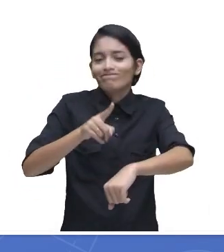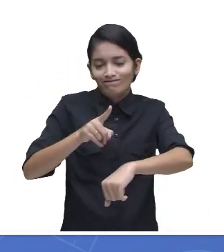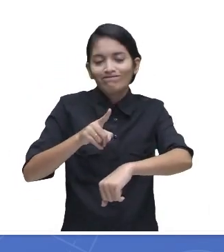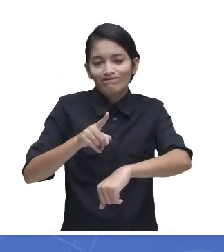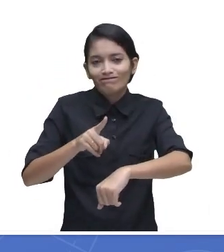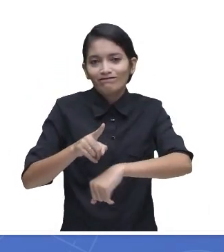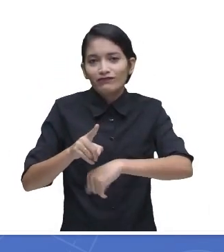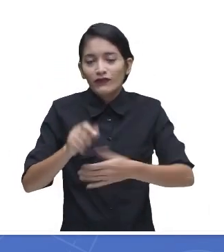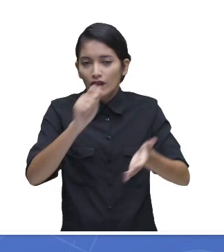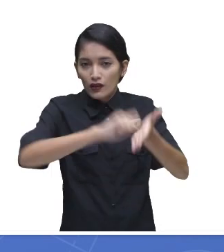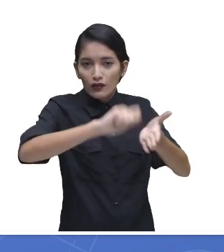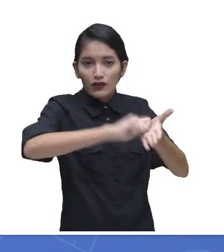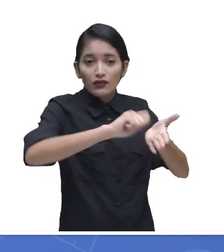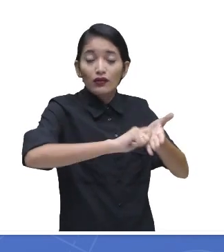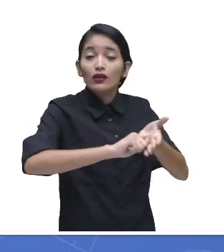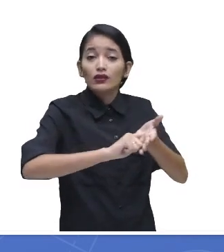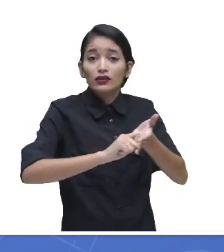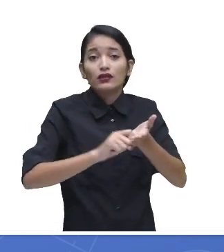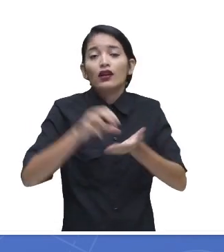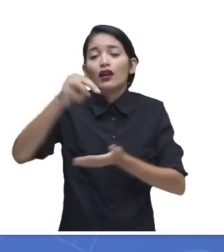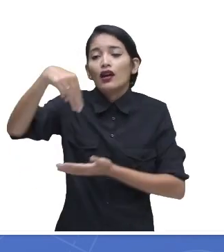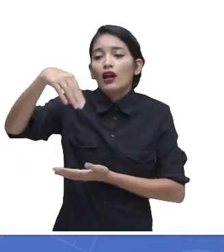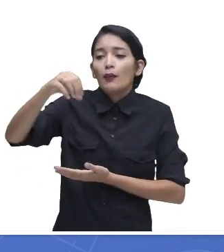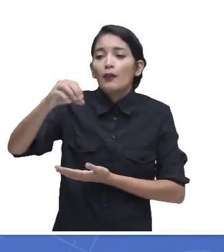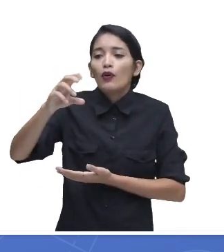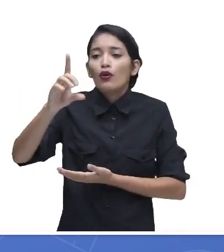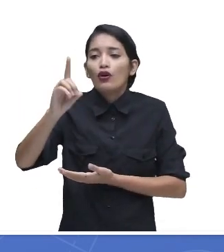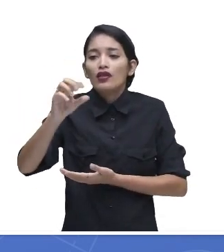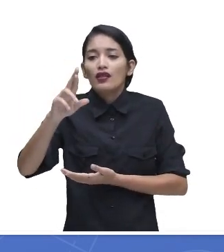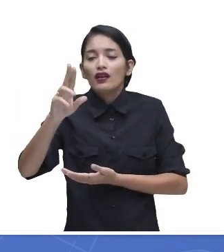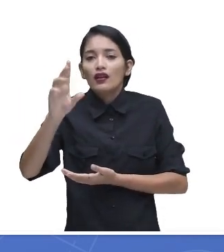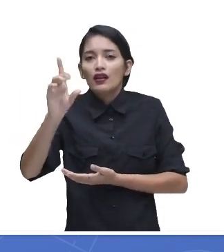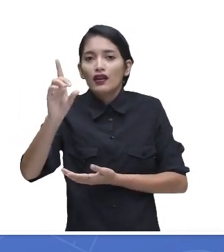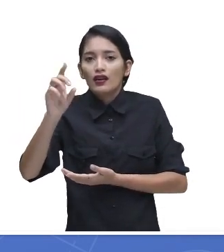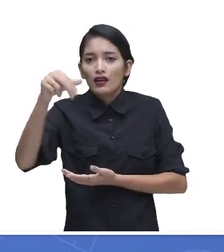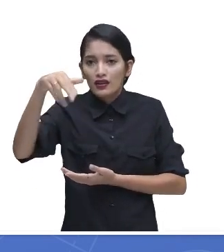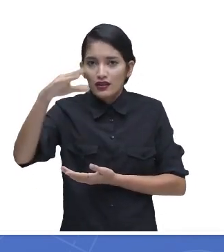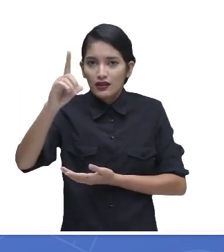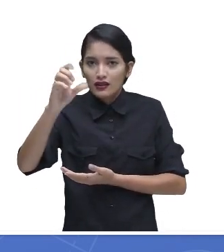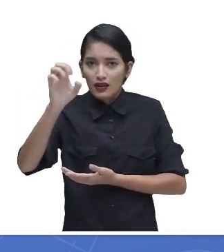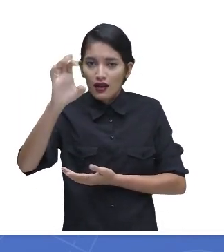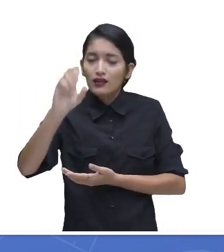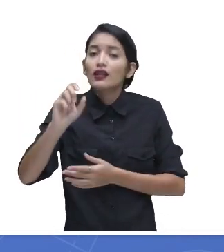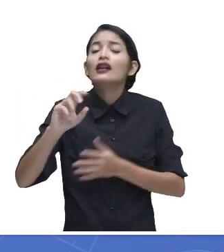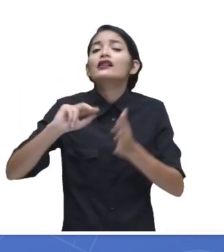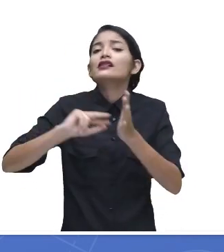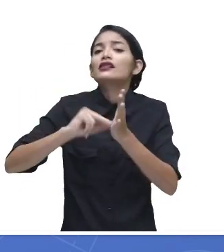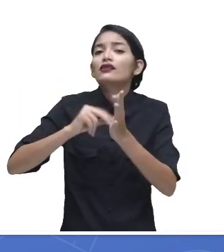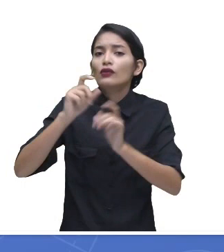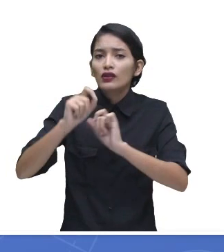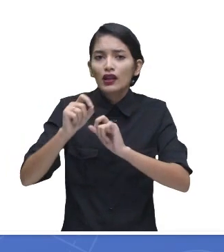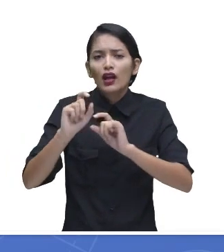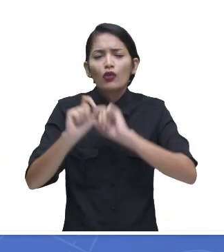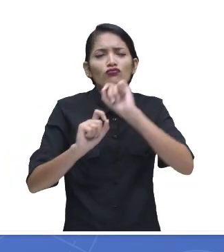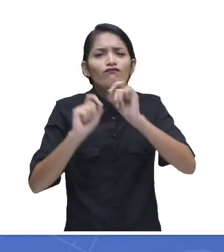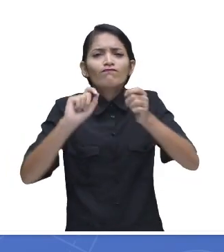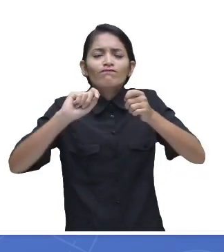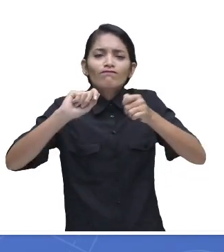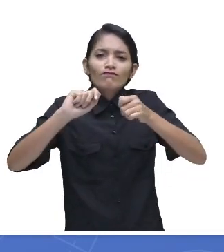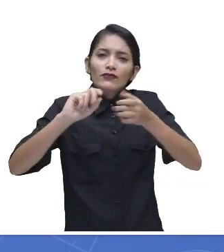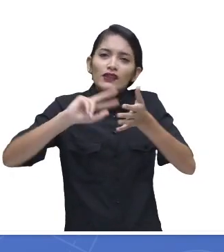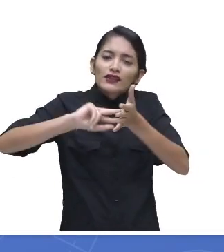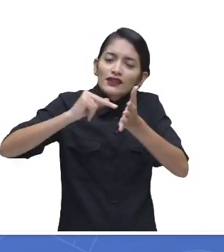Então, anotem aí, moderno, modernidade igual a aquilo que é novo, aquilo que